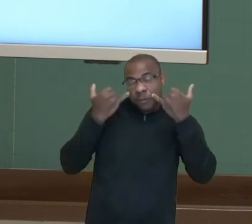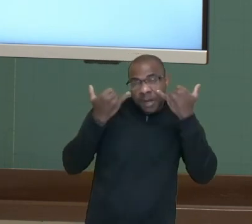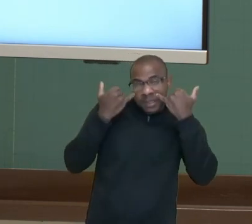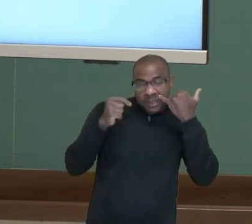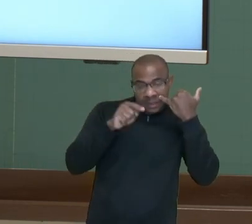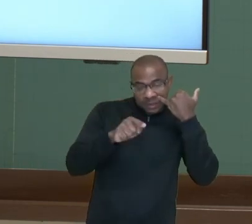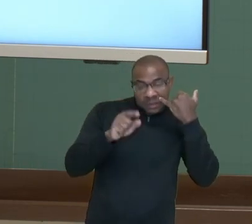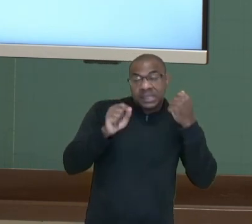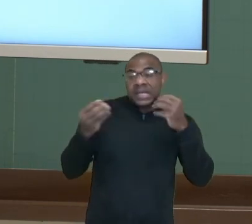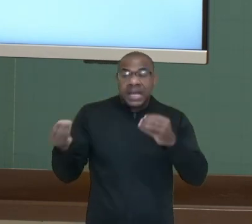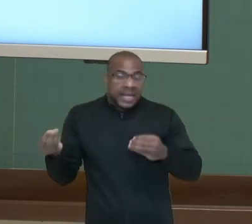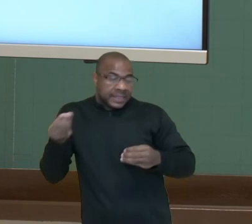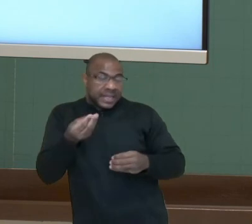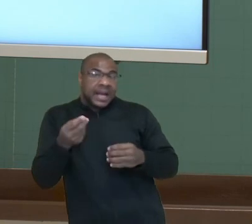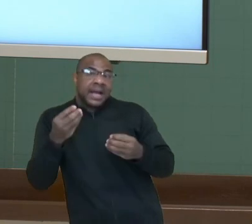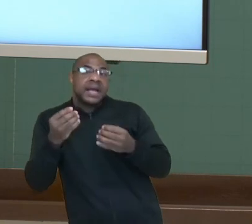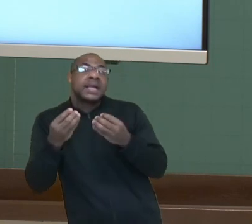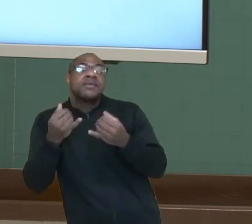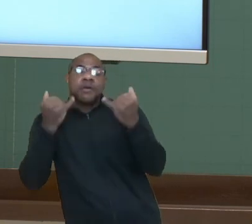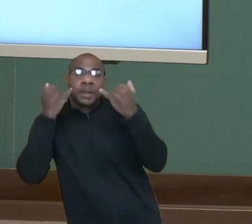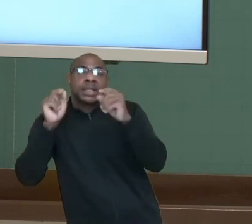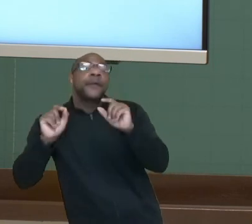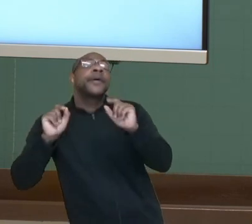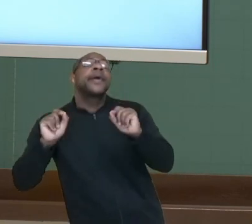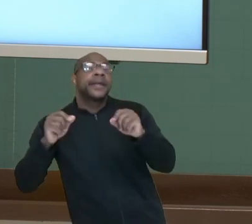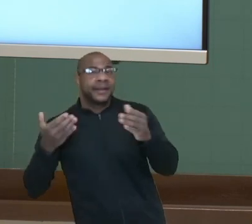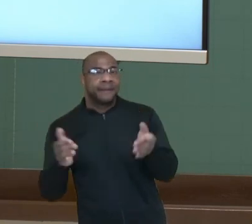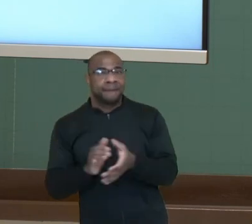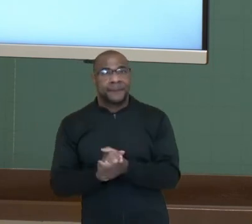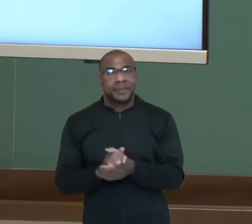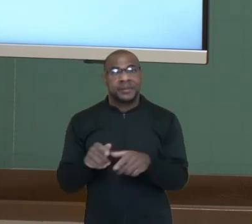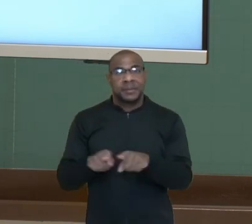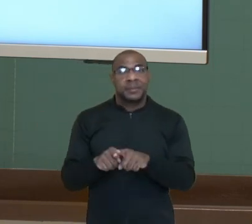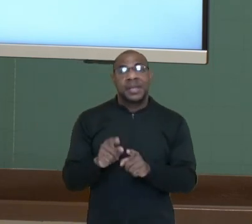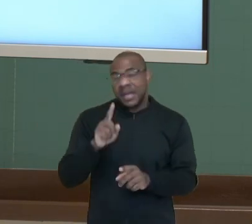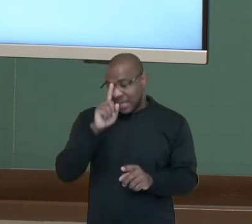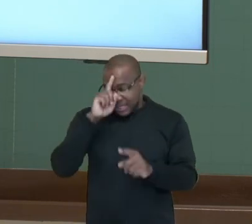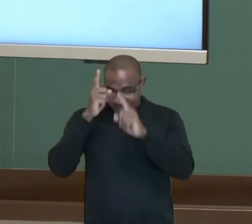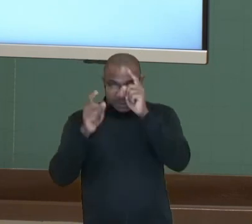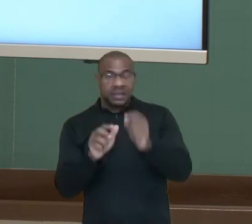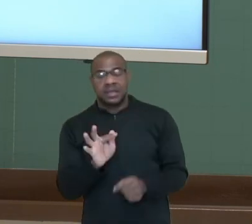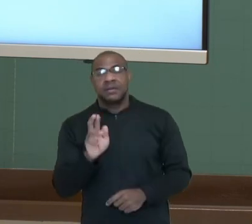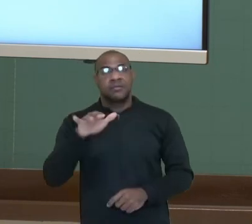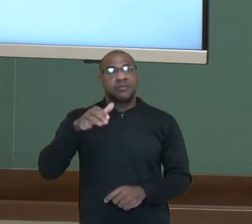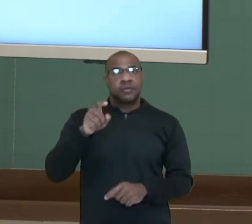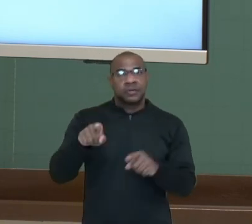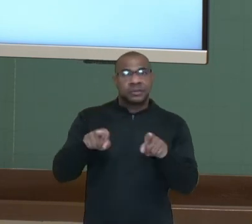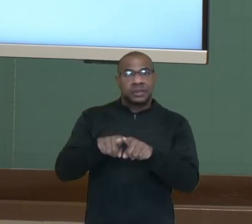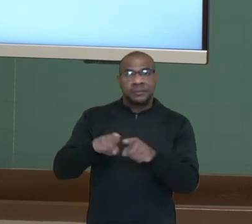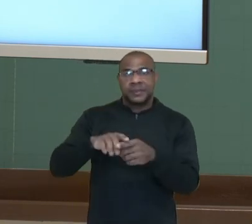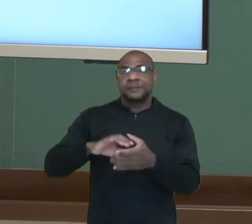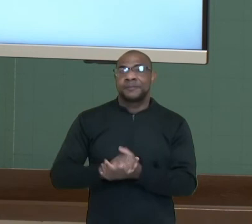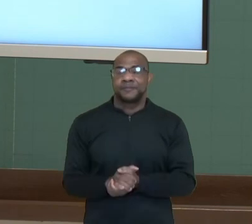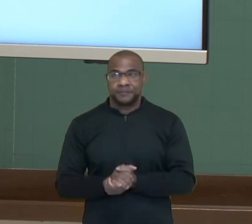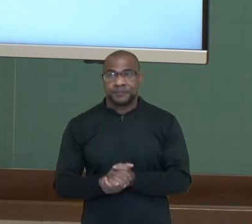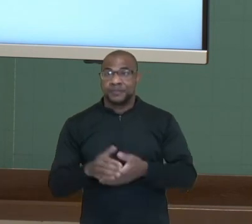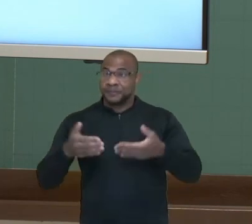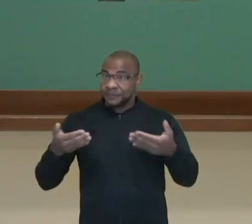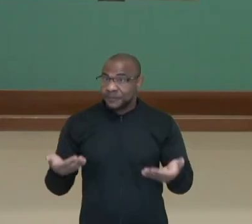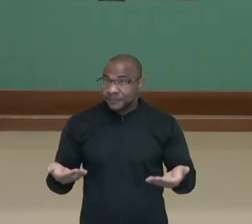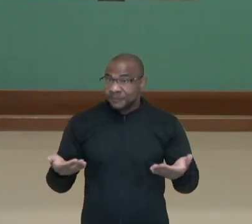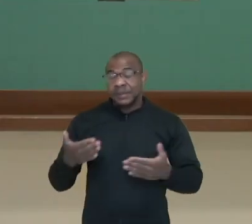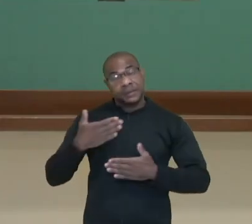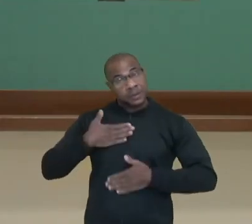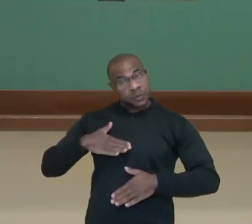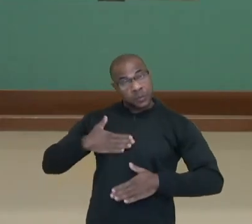quem fornece a informação. A ideia de função apresenta uma relação de dependência entre duas variáveis.